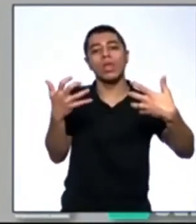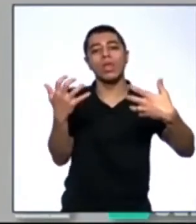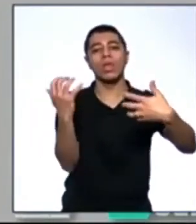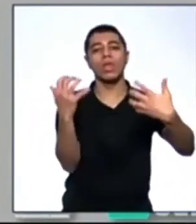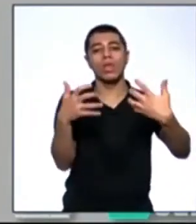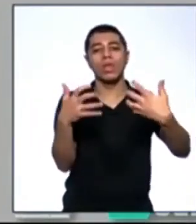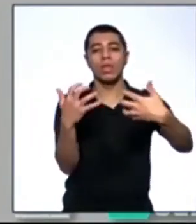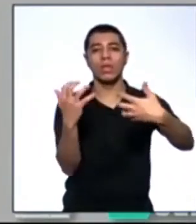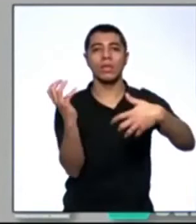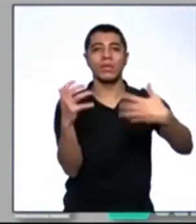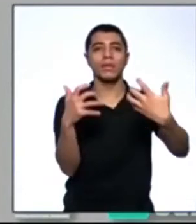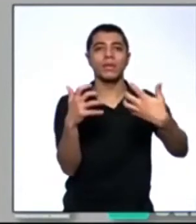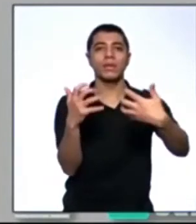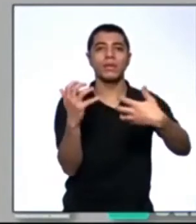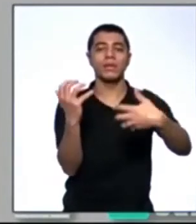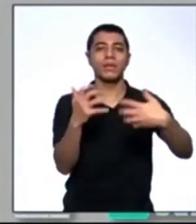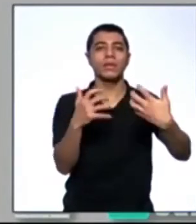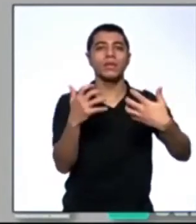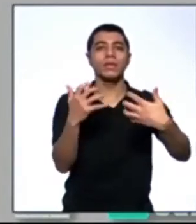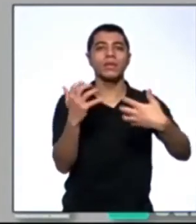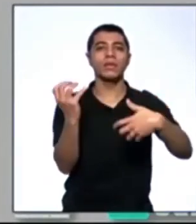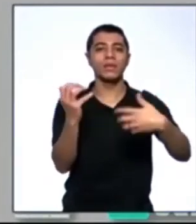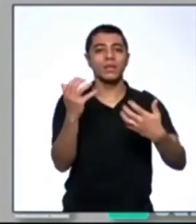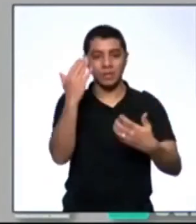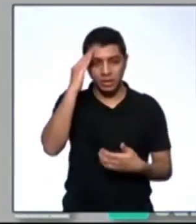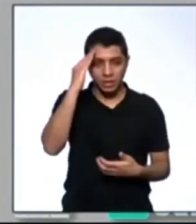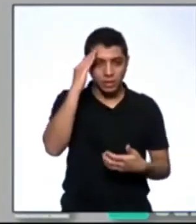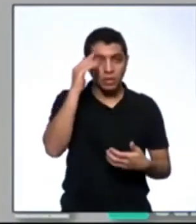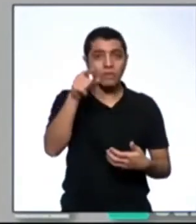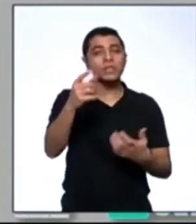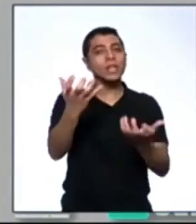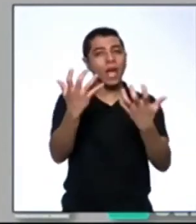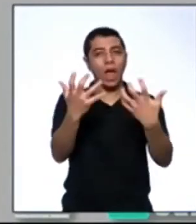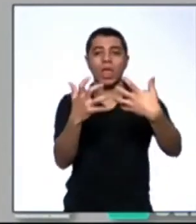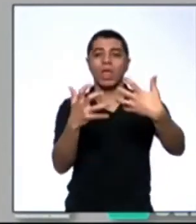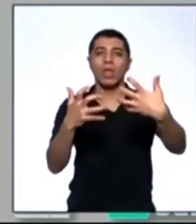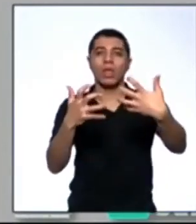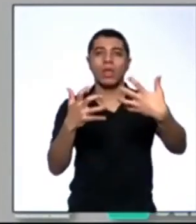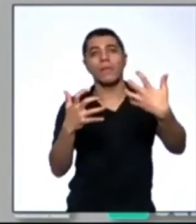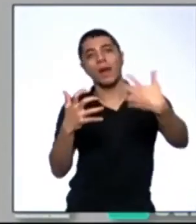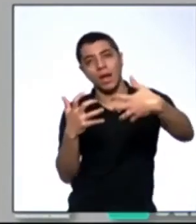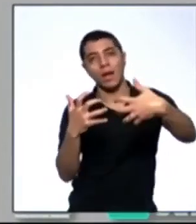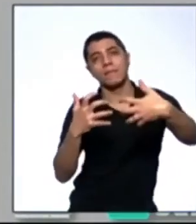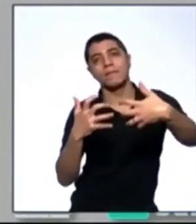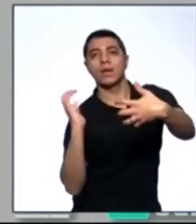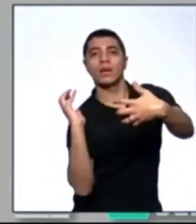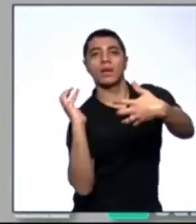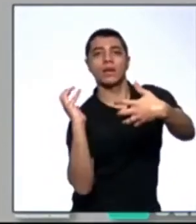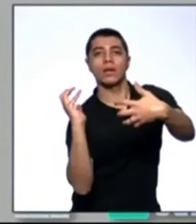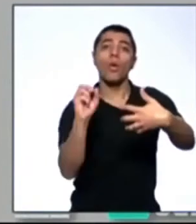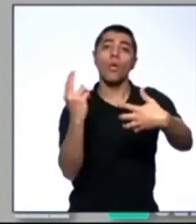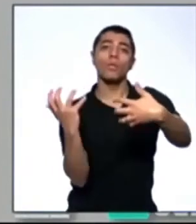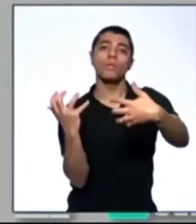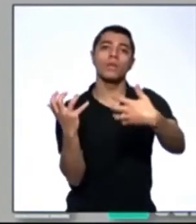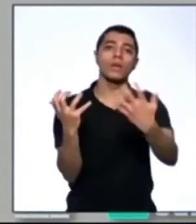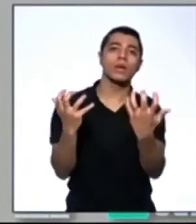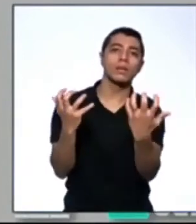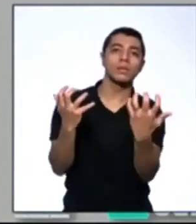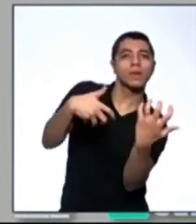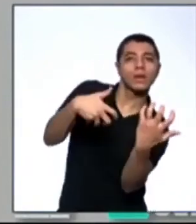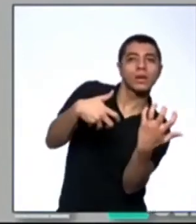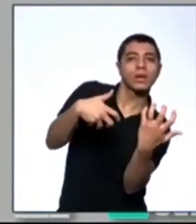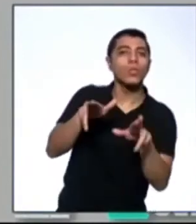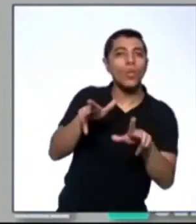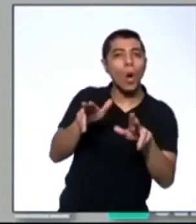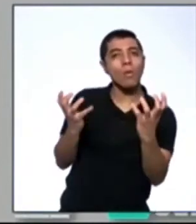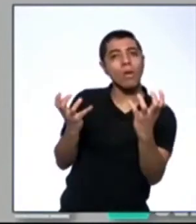engrenagens girem no mesmo sentido, a gente intercala ou entrelaça elas por uma corrente, né? O que está acontecendo